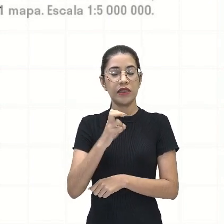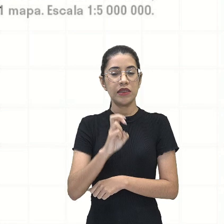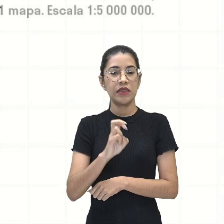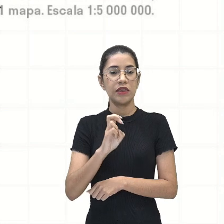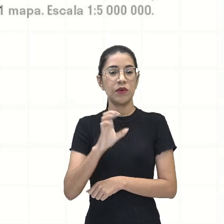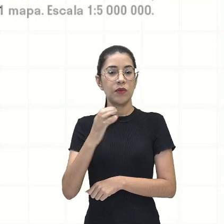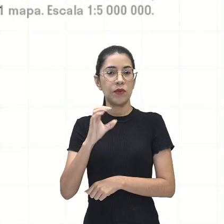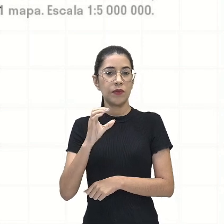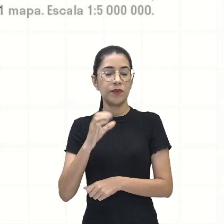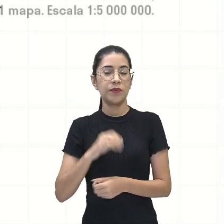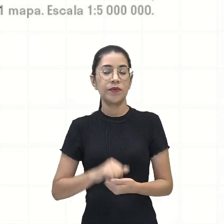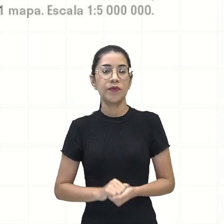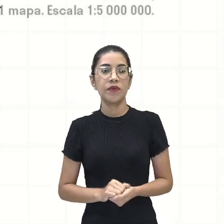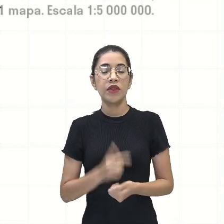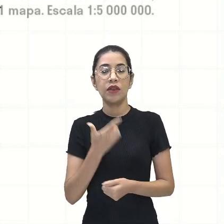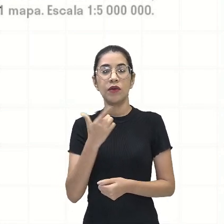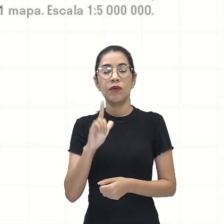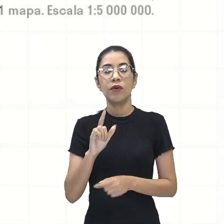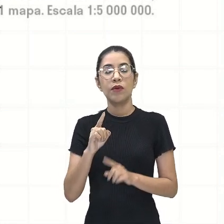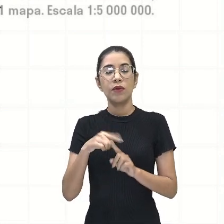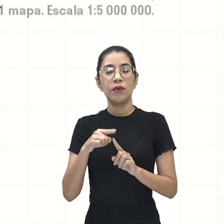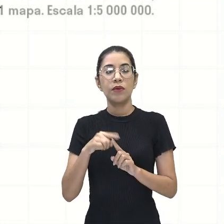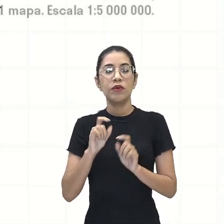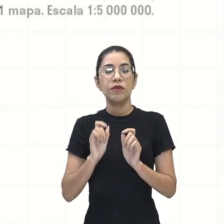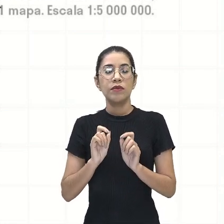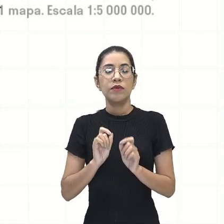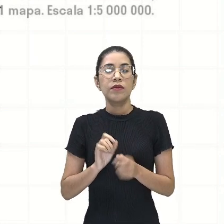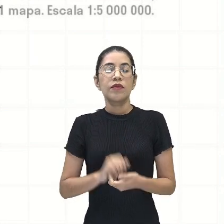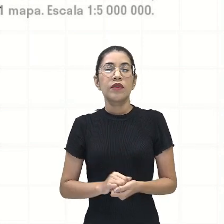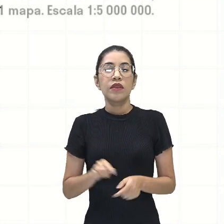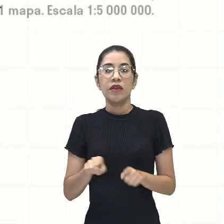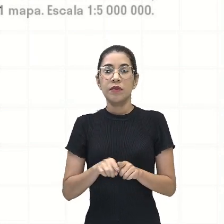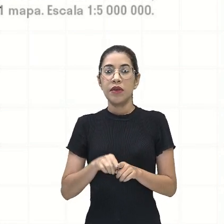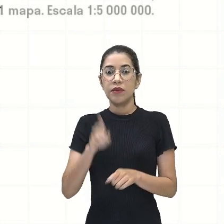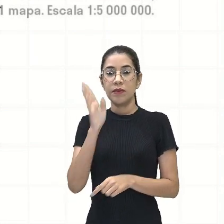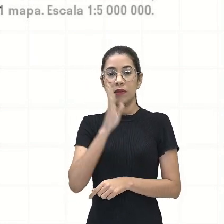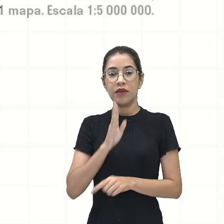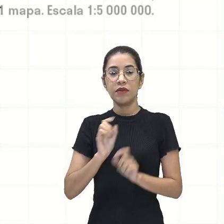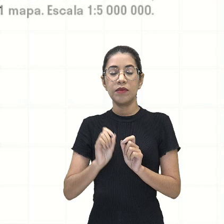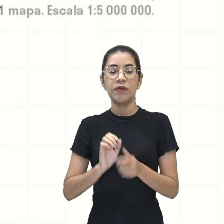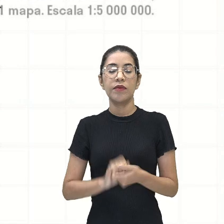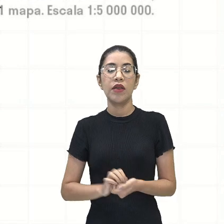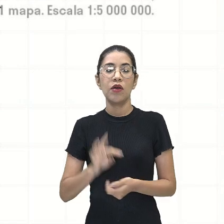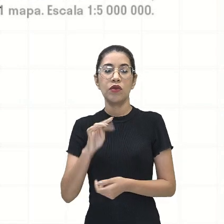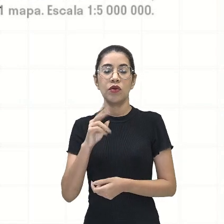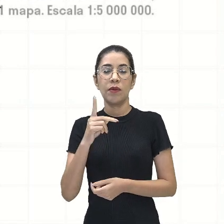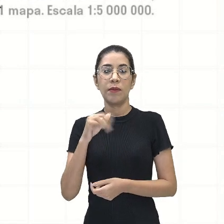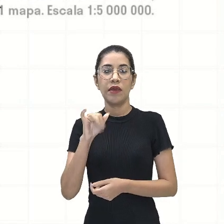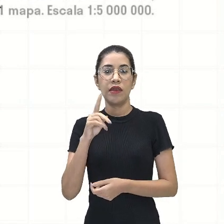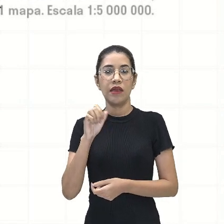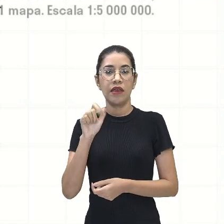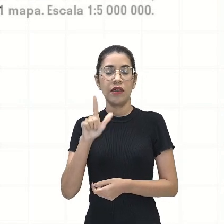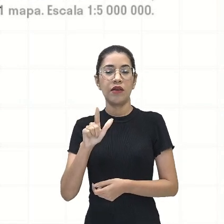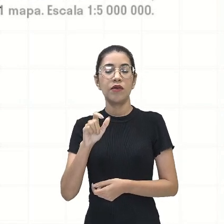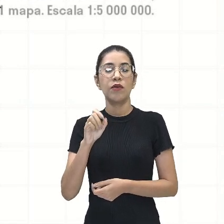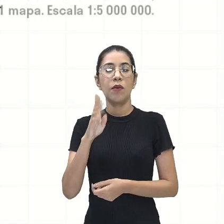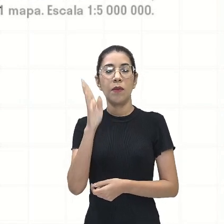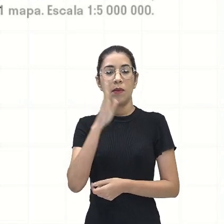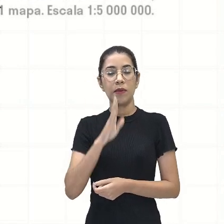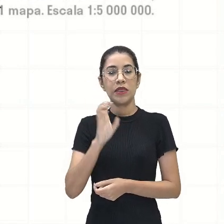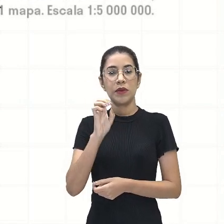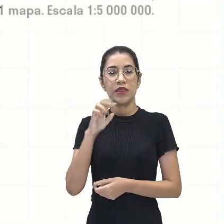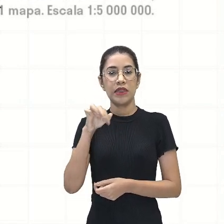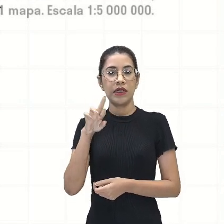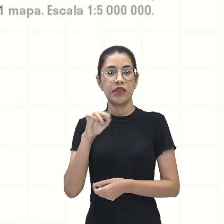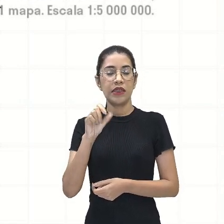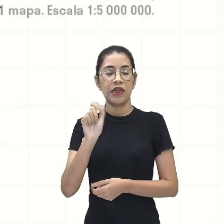Celsius. O outro tipo de clima aí no território brasileiro é o tropical Brasil Central, né? Que aí abrange o centro do